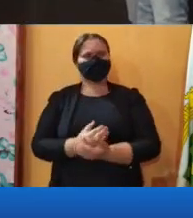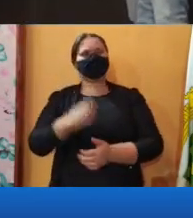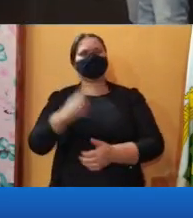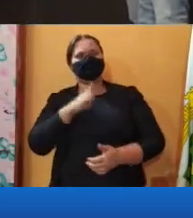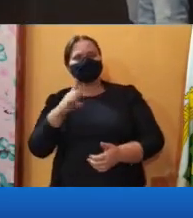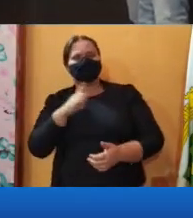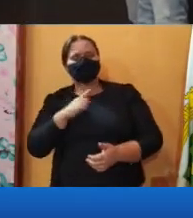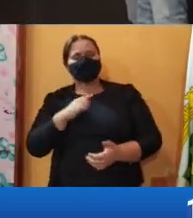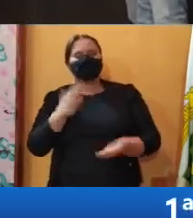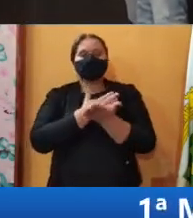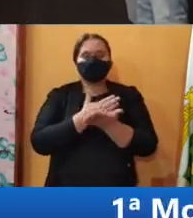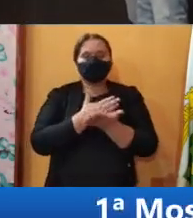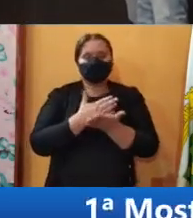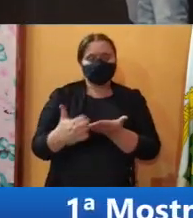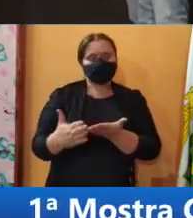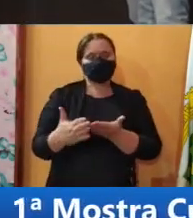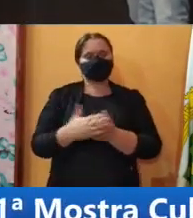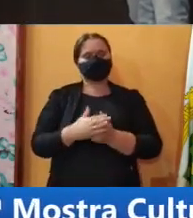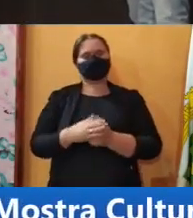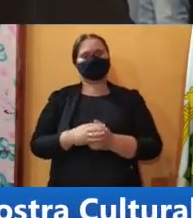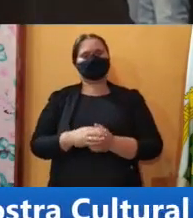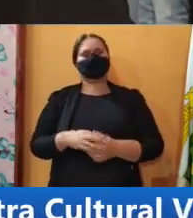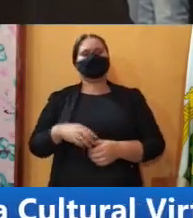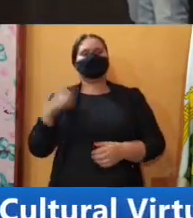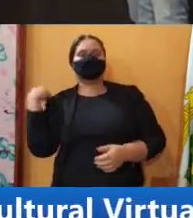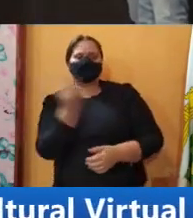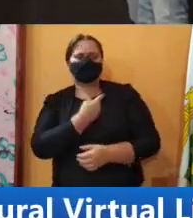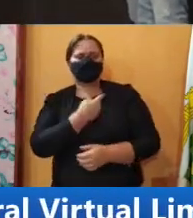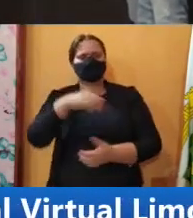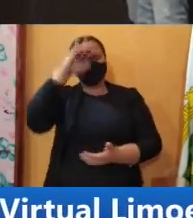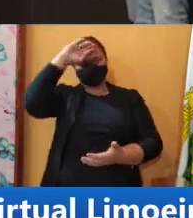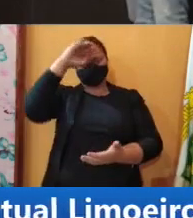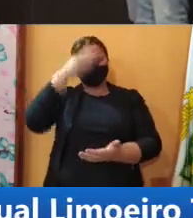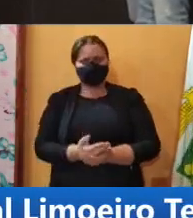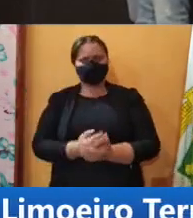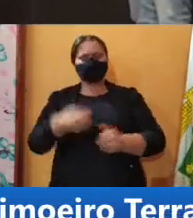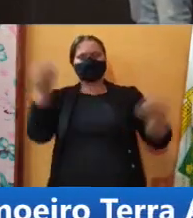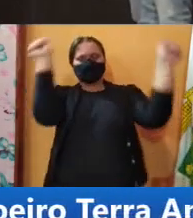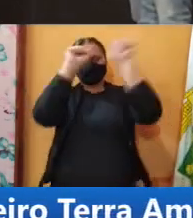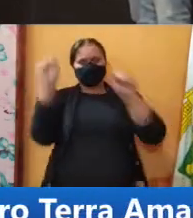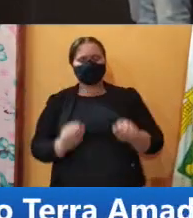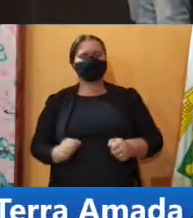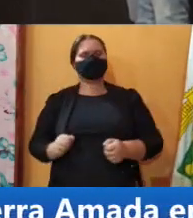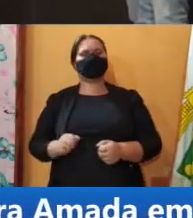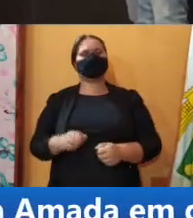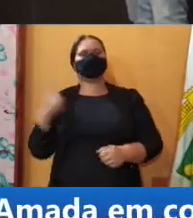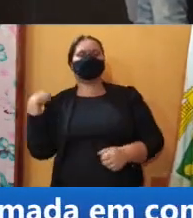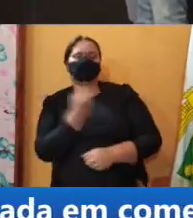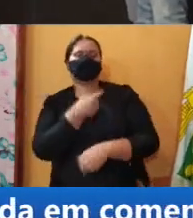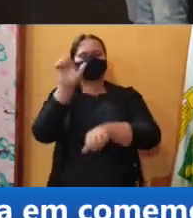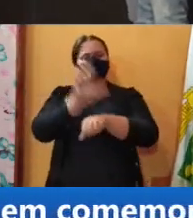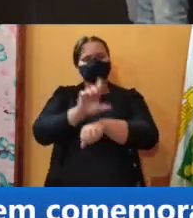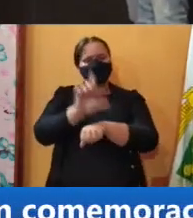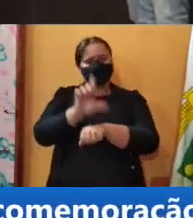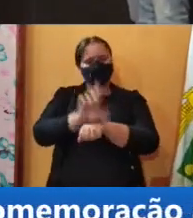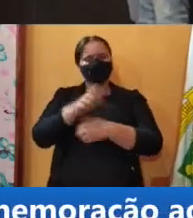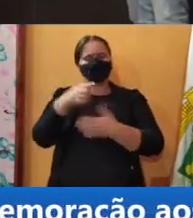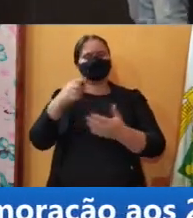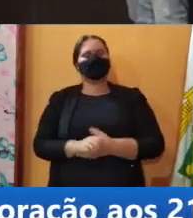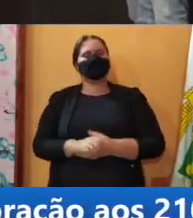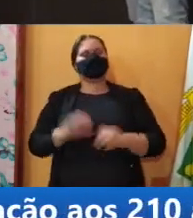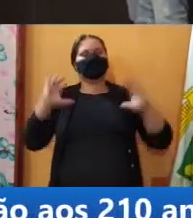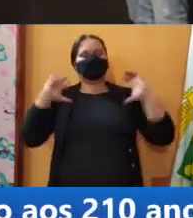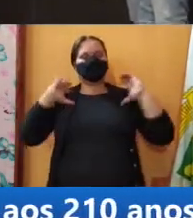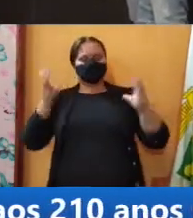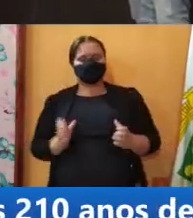gente começa hoje mostrando que nós acreditamos nos artistas da nossa cidade. Nós acreditamos, minha gente, na riqueza